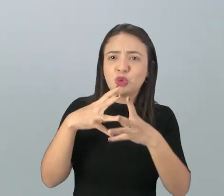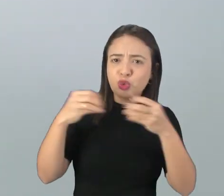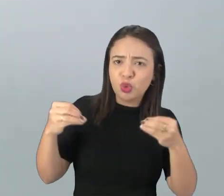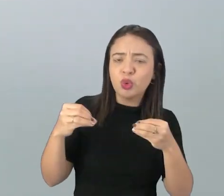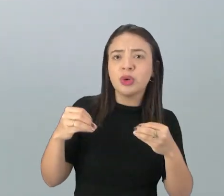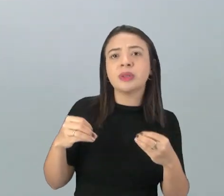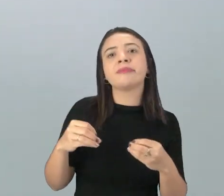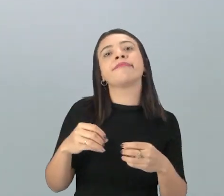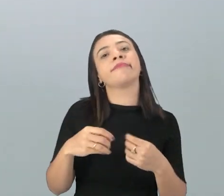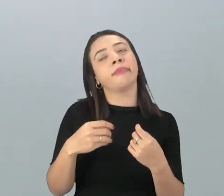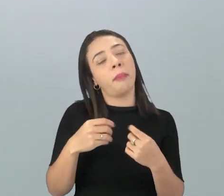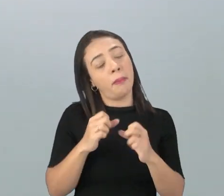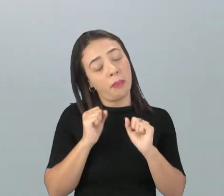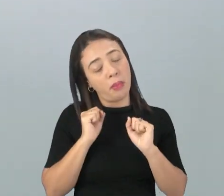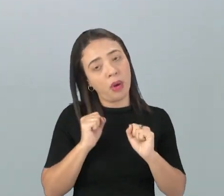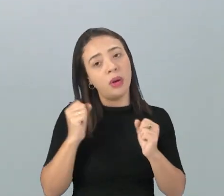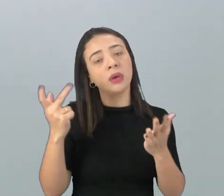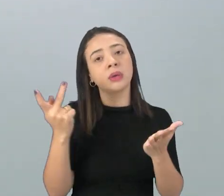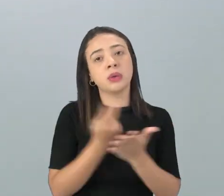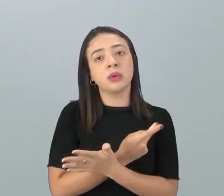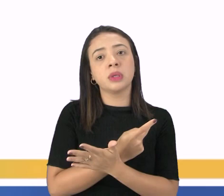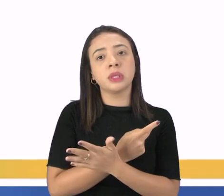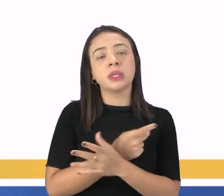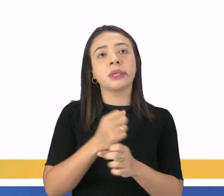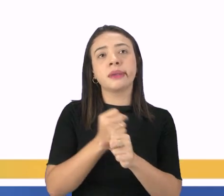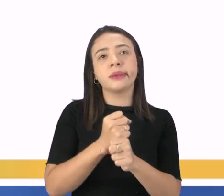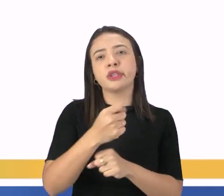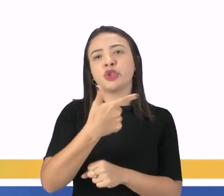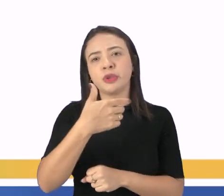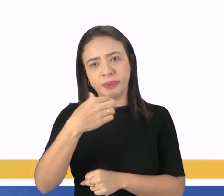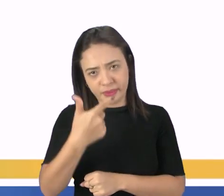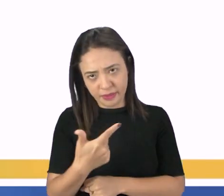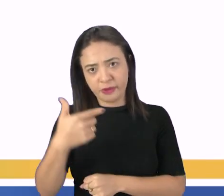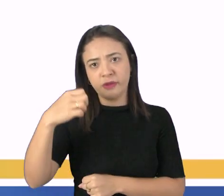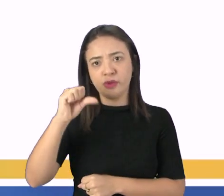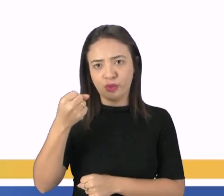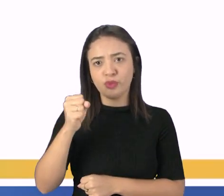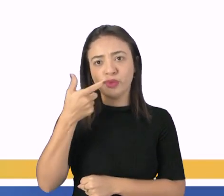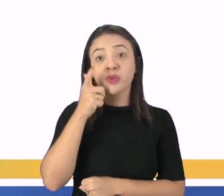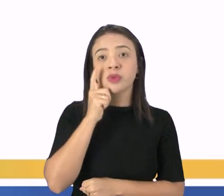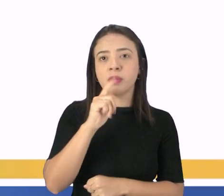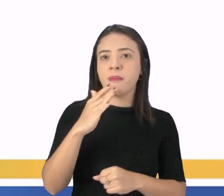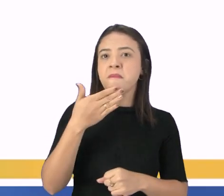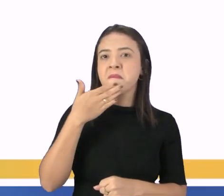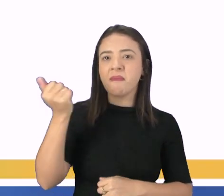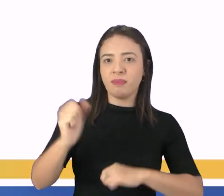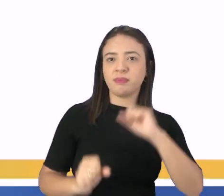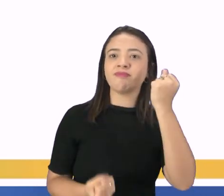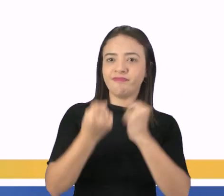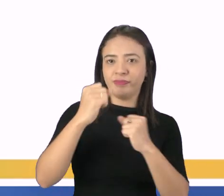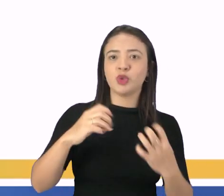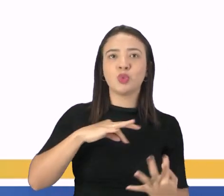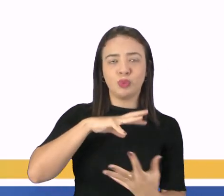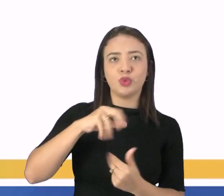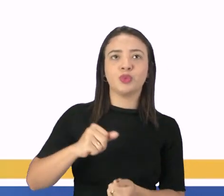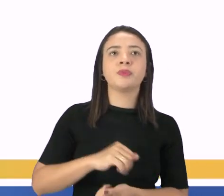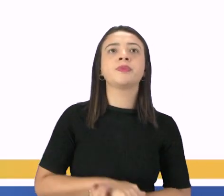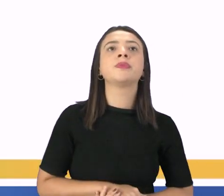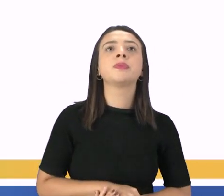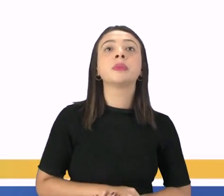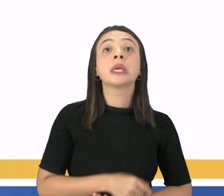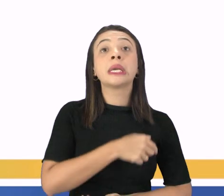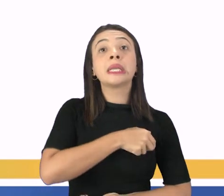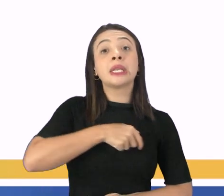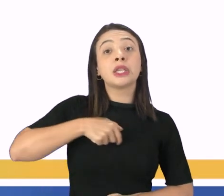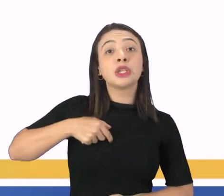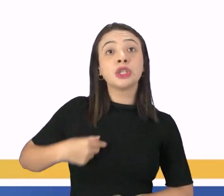antecipado para 2028. E aí nós temos a distribuição espacial da indústria na China. Olha